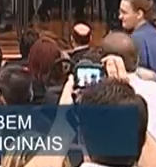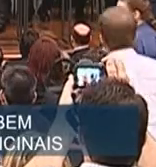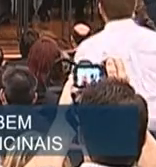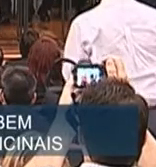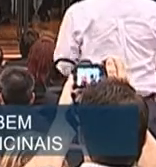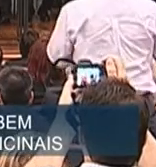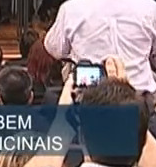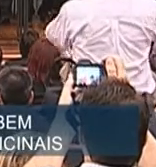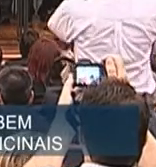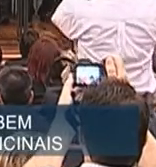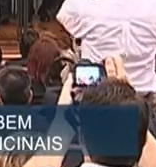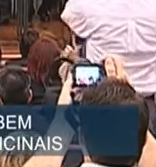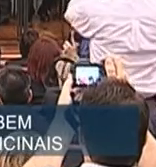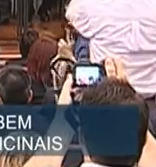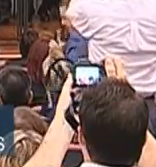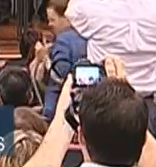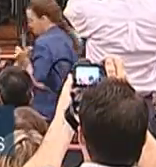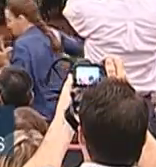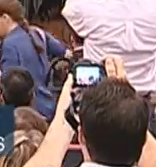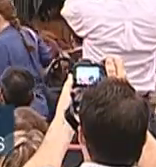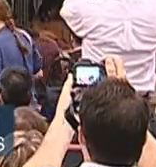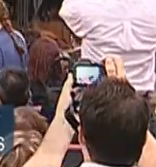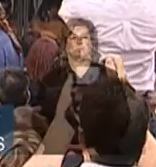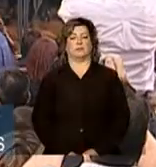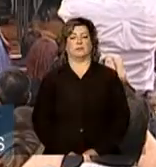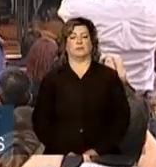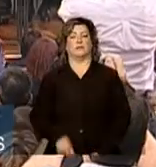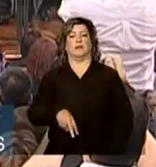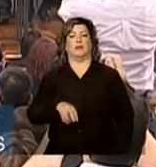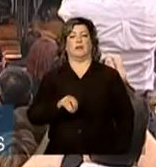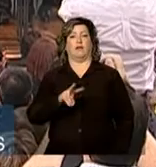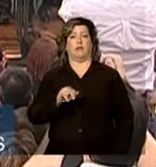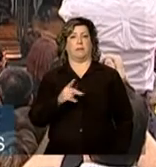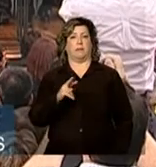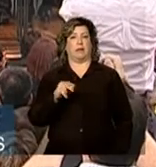Nova Prata, Volney Minoso.